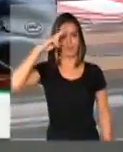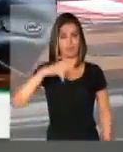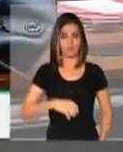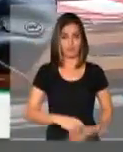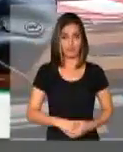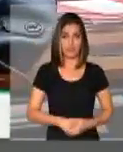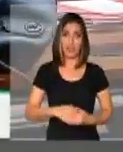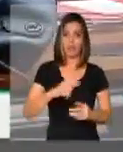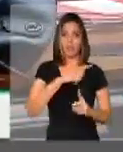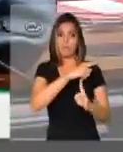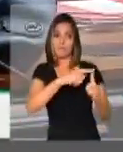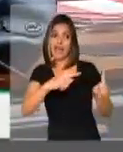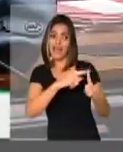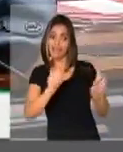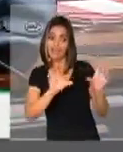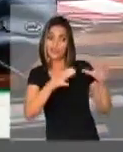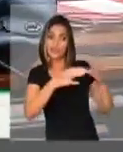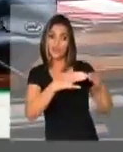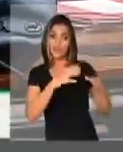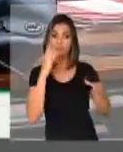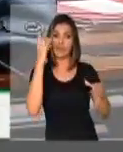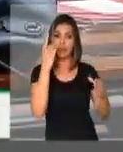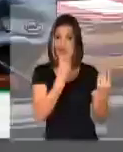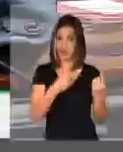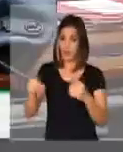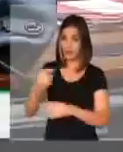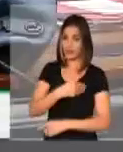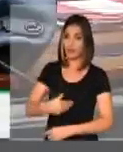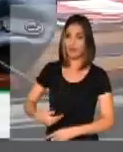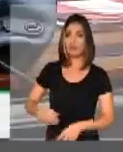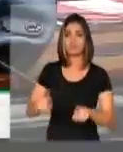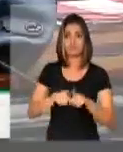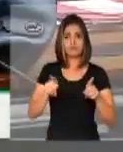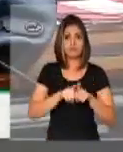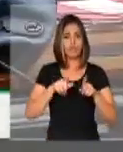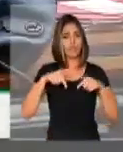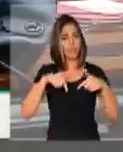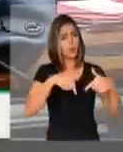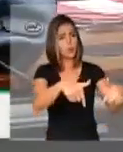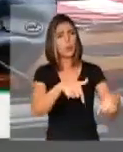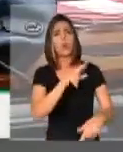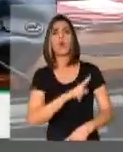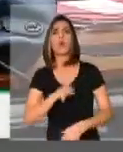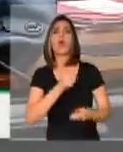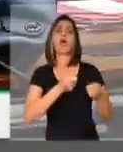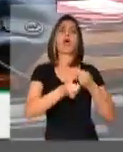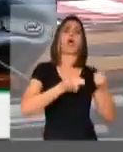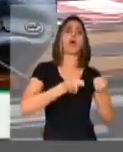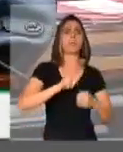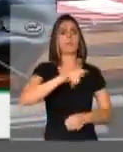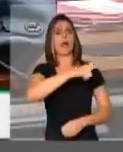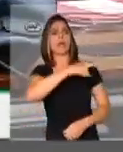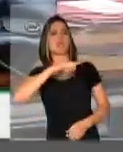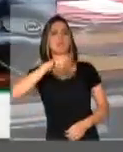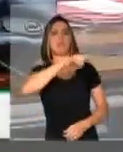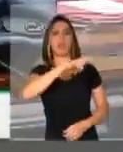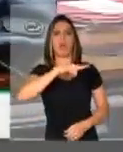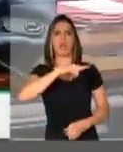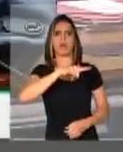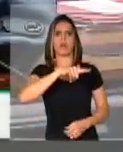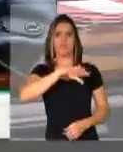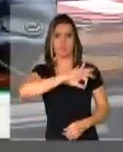E parte da oposição fazendo enfrentamento político também, usando os militares.